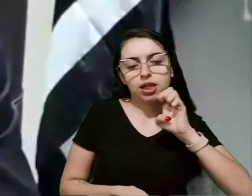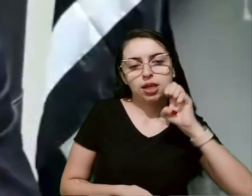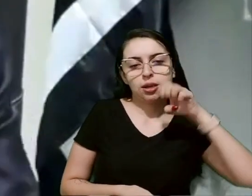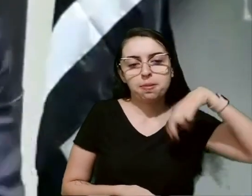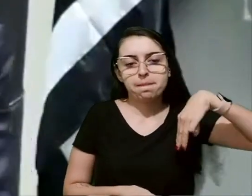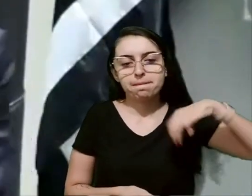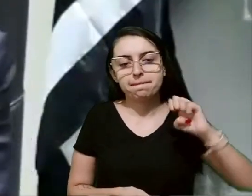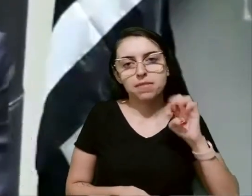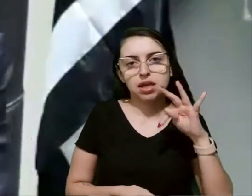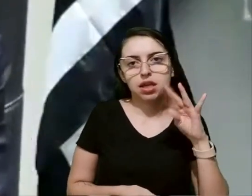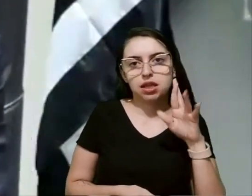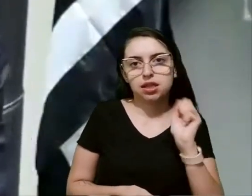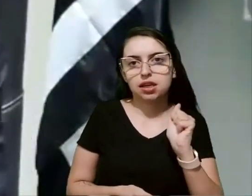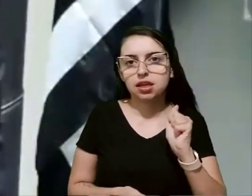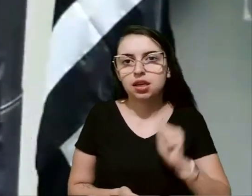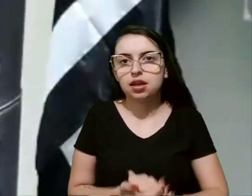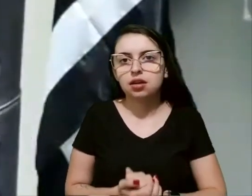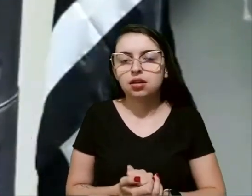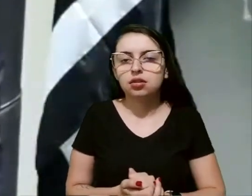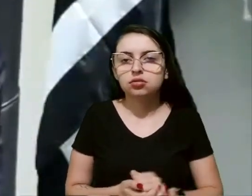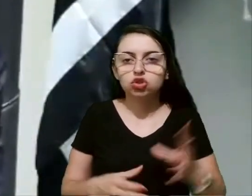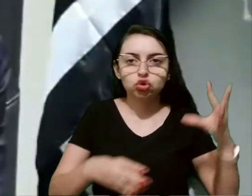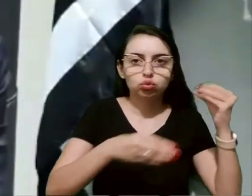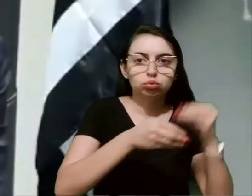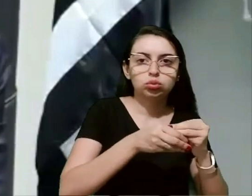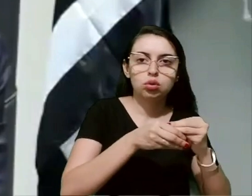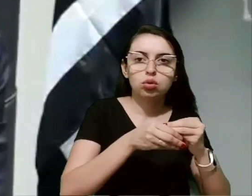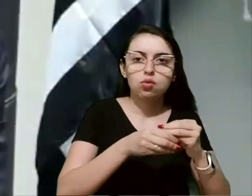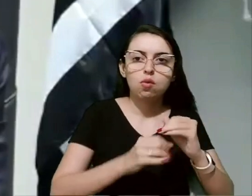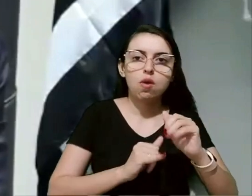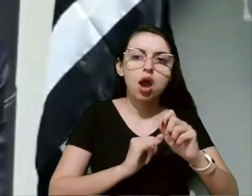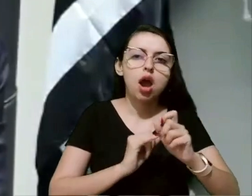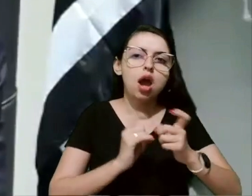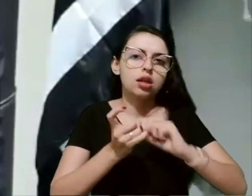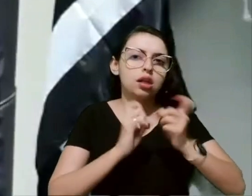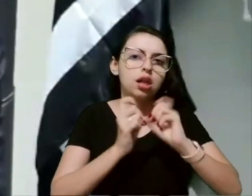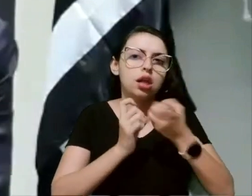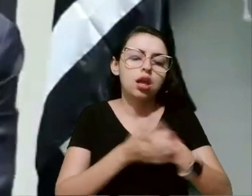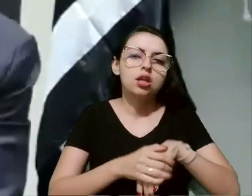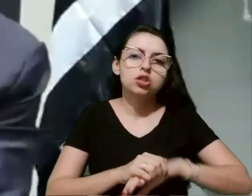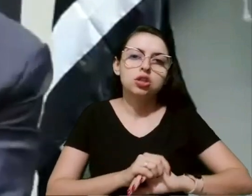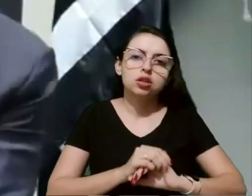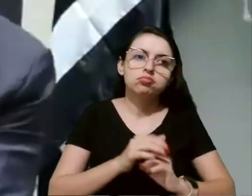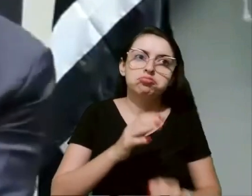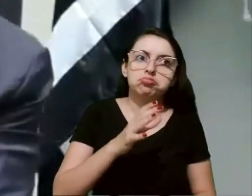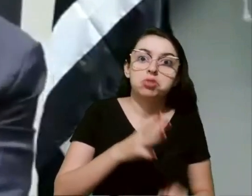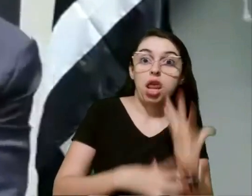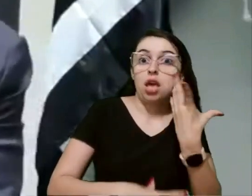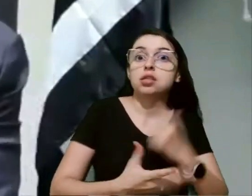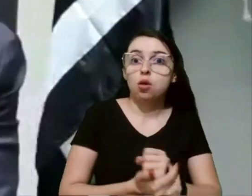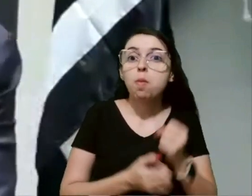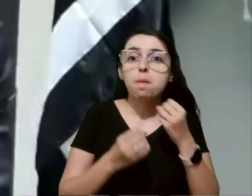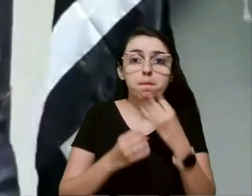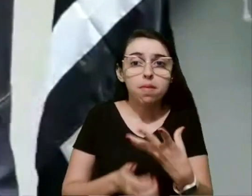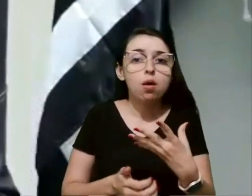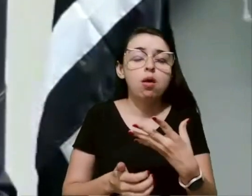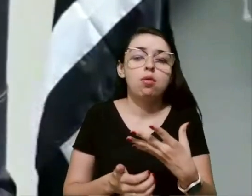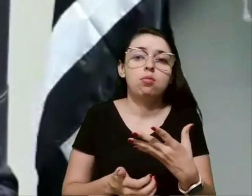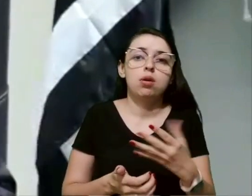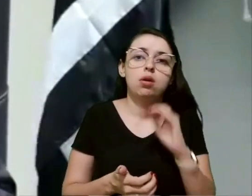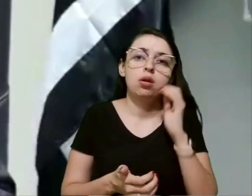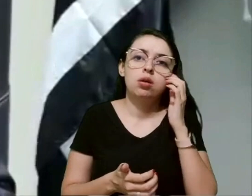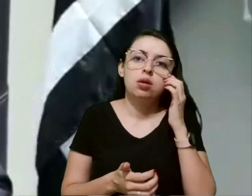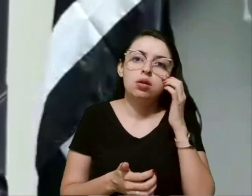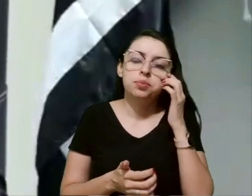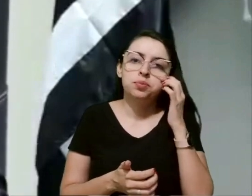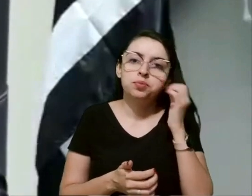certo sentido, ela se amalgamou com a tecnologia, que foi um grande esteroide, vamos dizer assim, para poder propulsionar